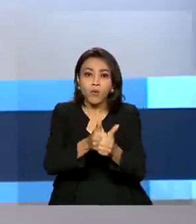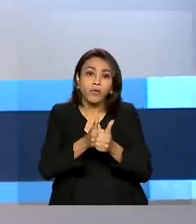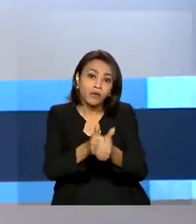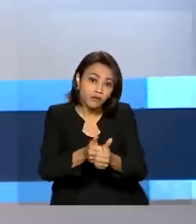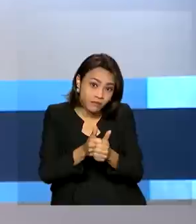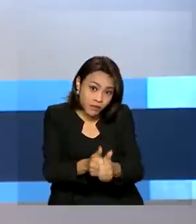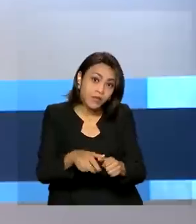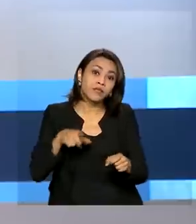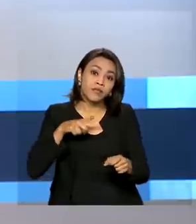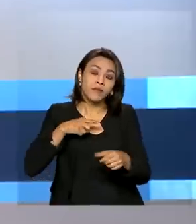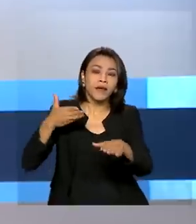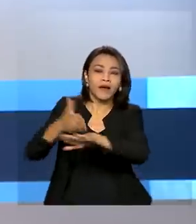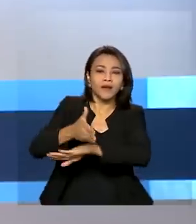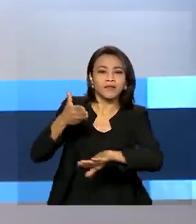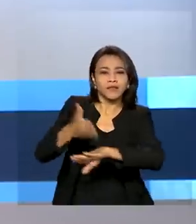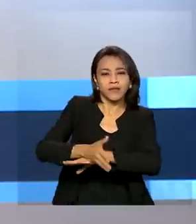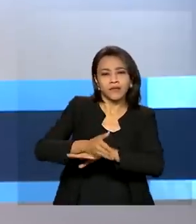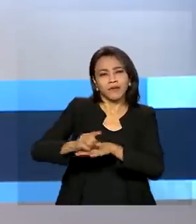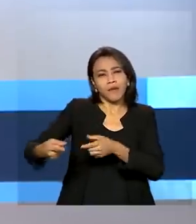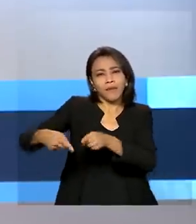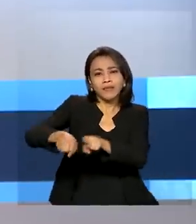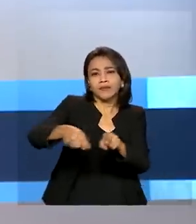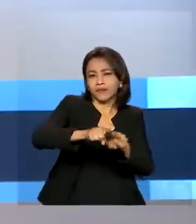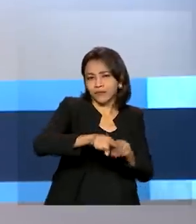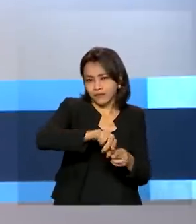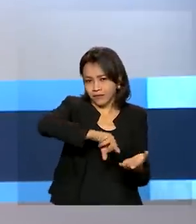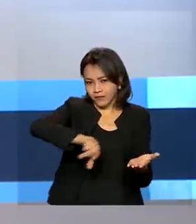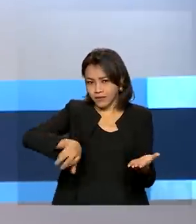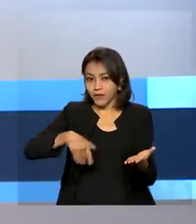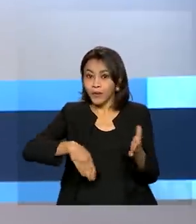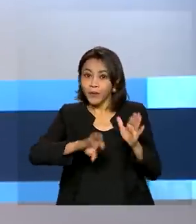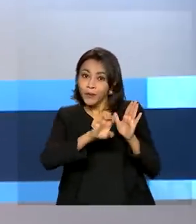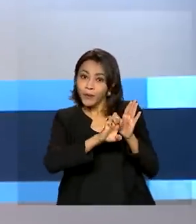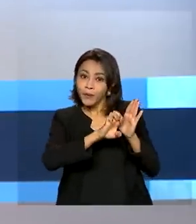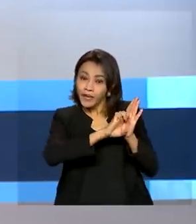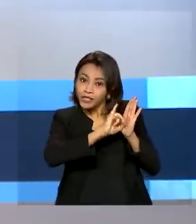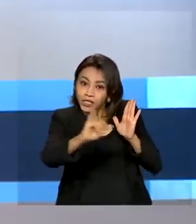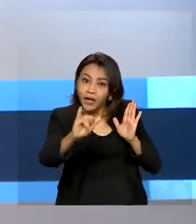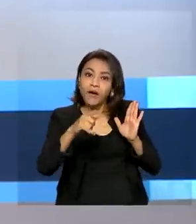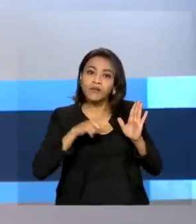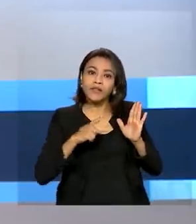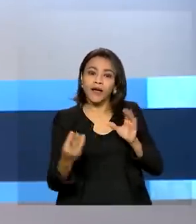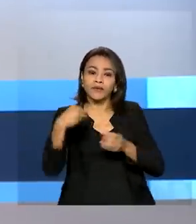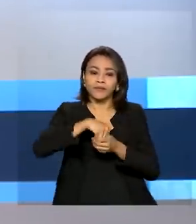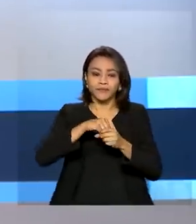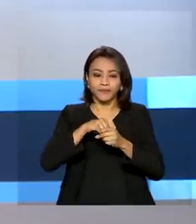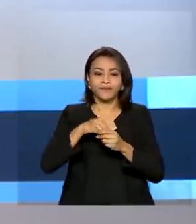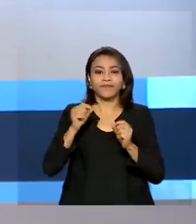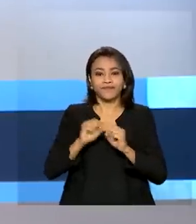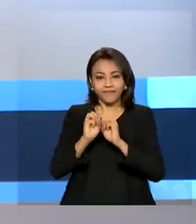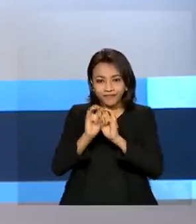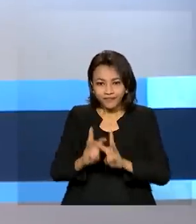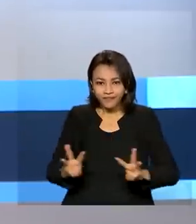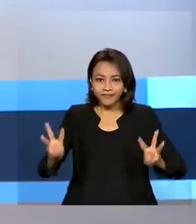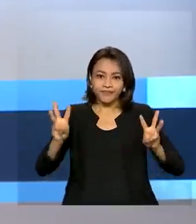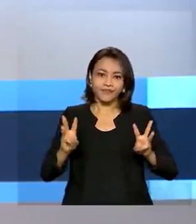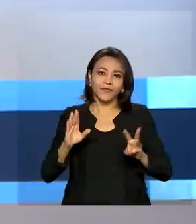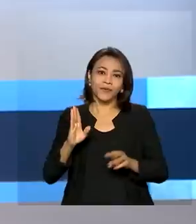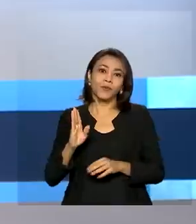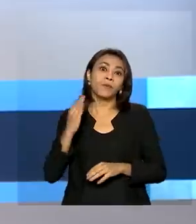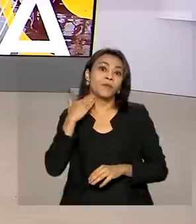eventos de conexão e acesso à rede de parceiros do edital completo está em garagem. B mds.gov.br